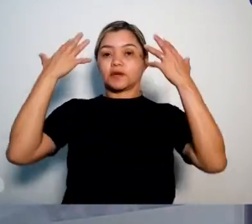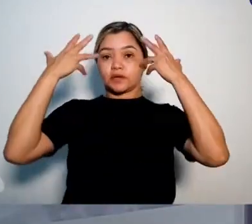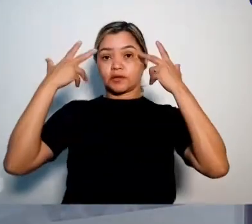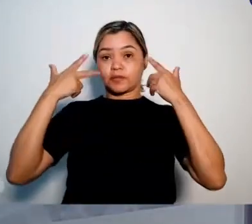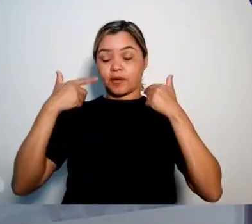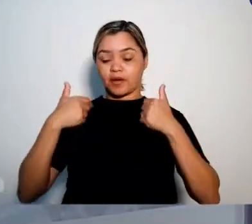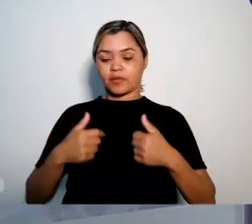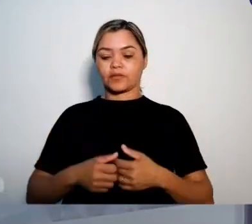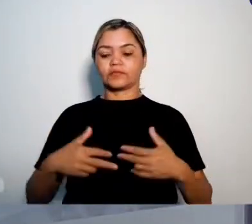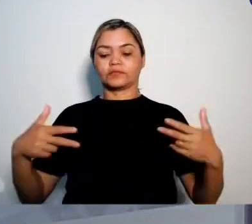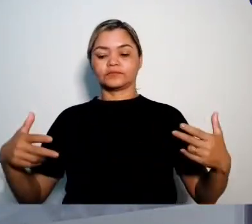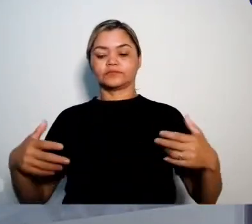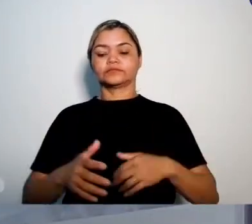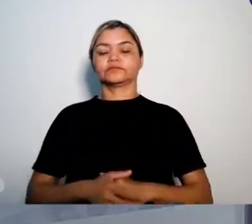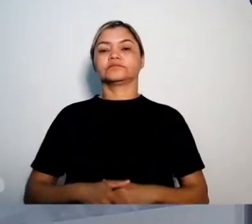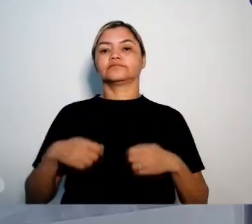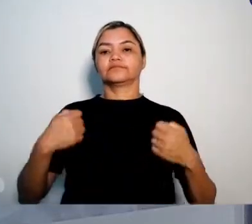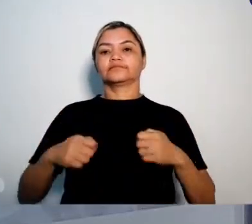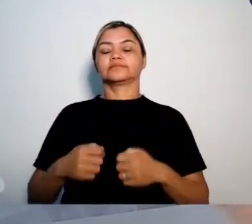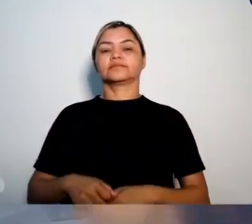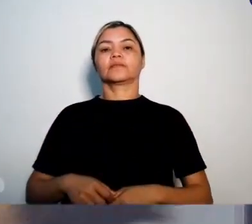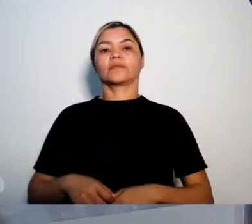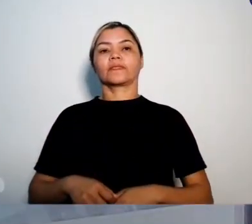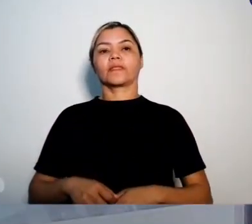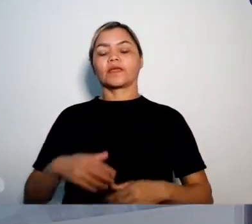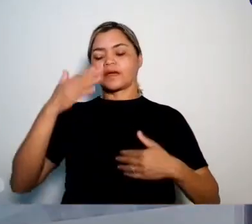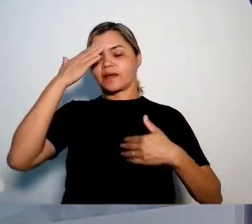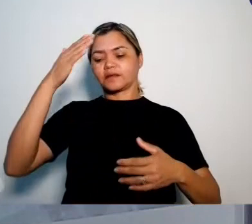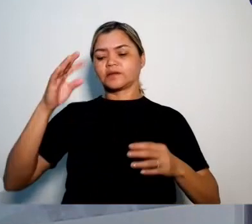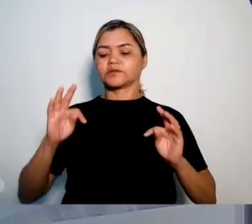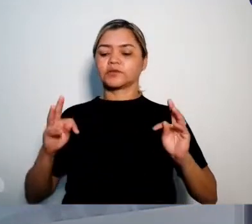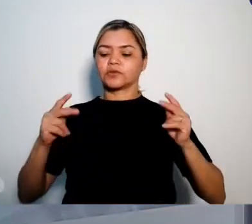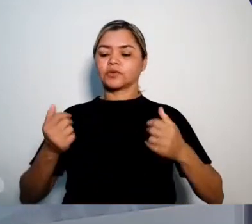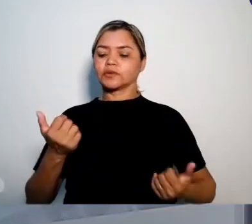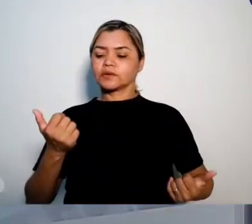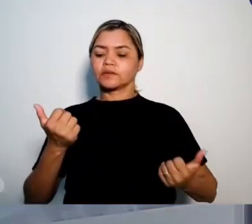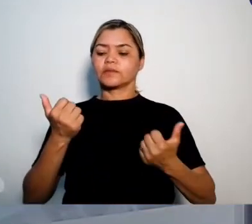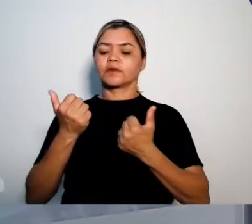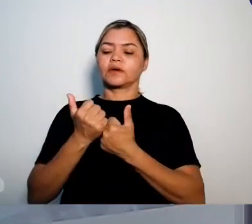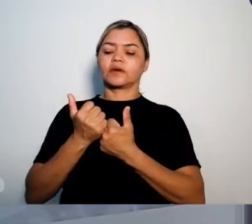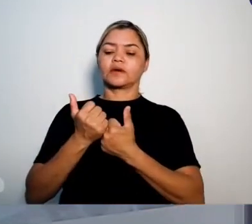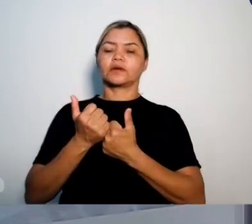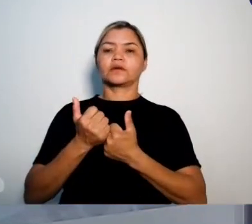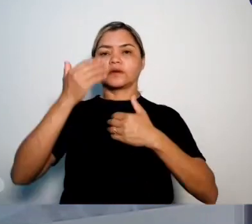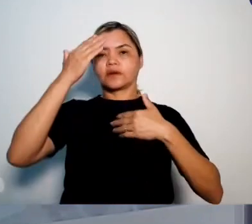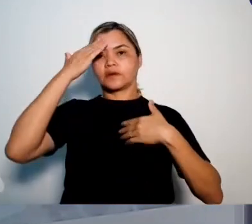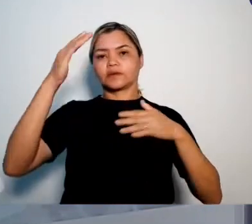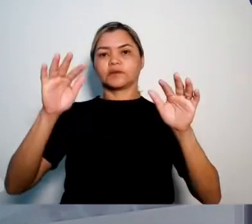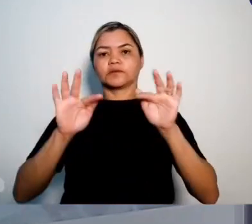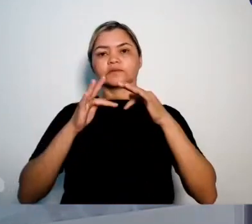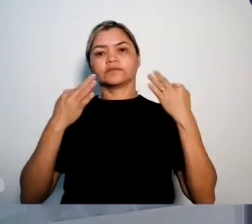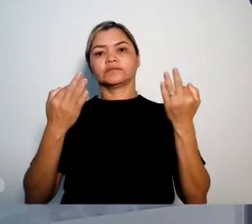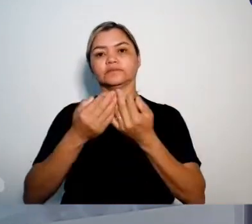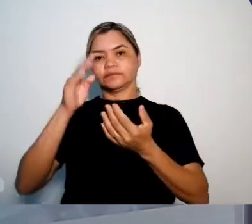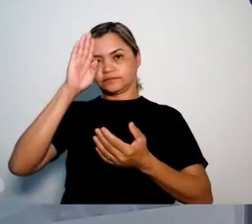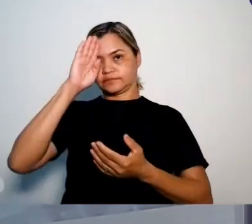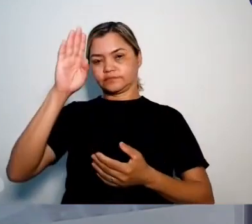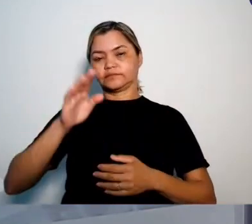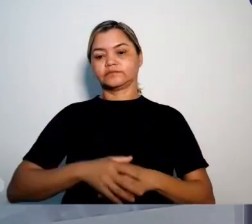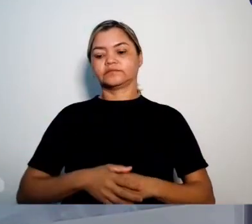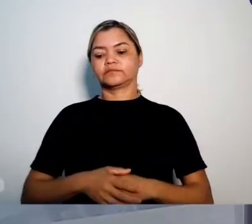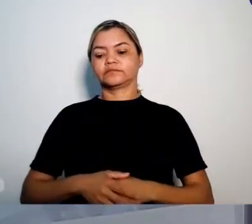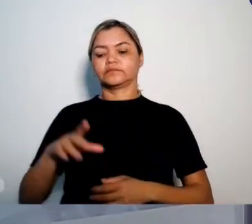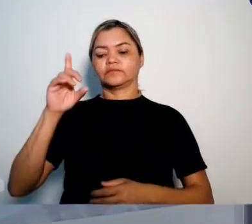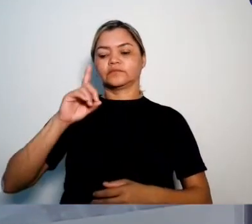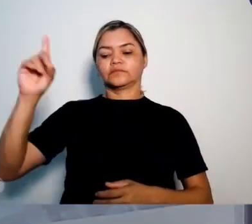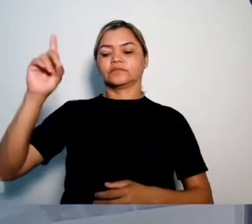sugeri que fosse formado. Agradeço a todos que me apoiaram, agradeço a minha família e principalmente a Deus por estar sempre